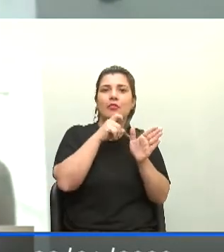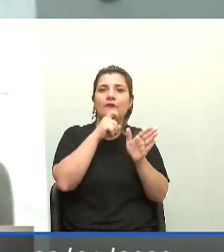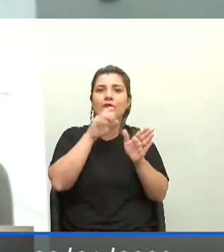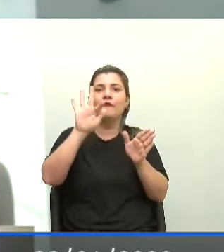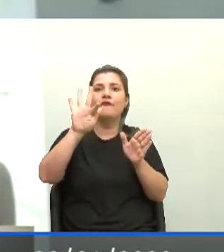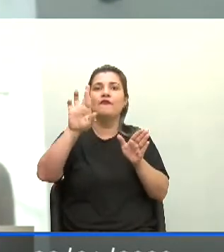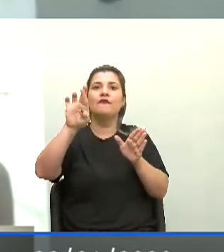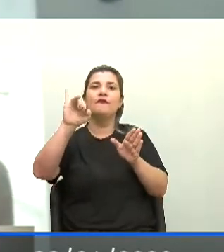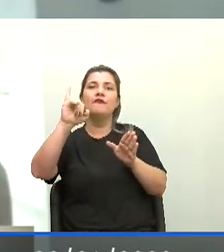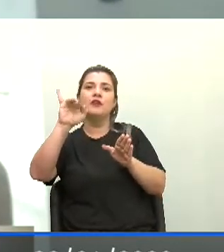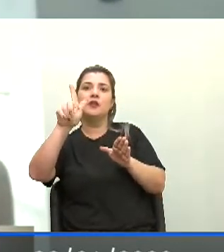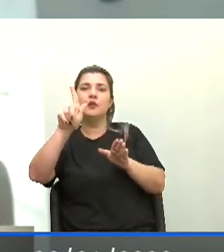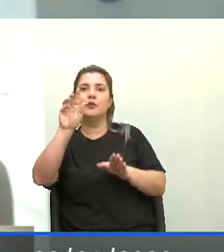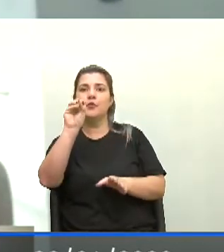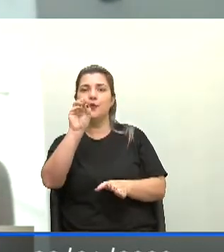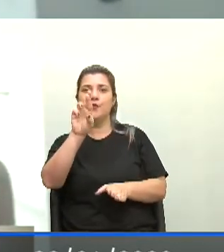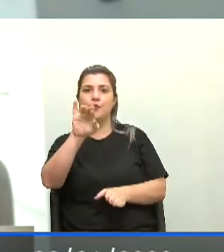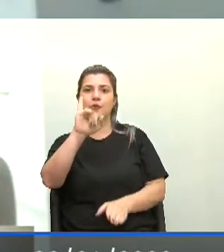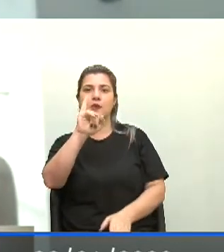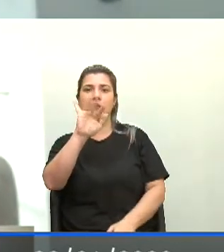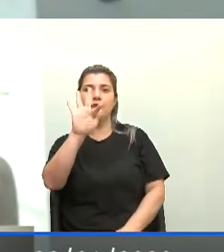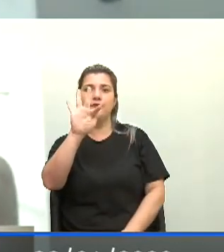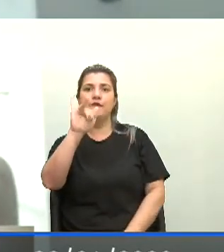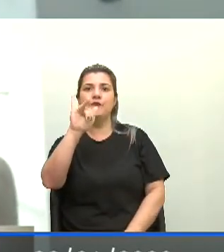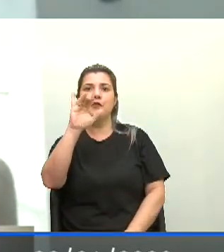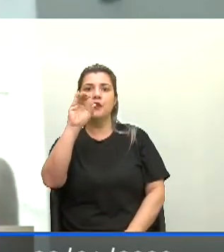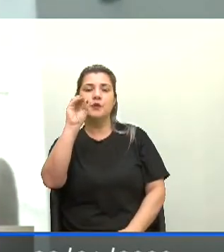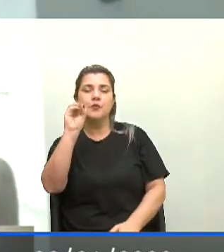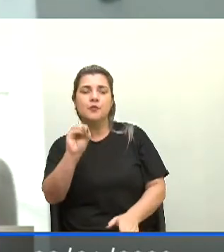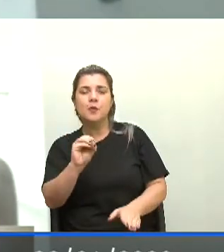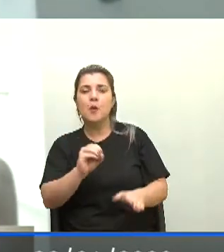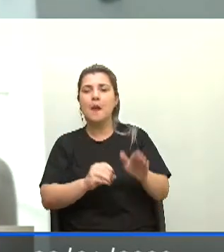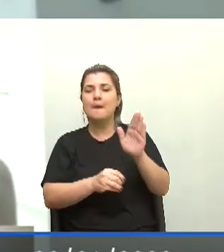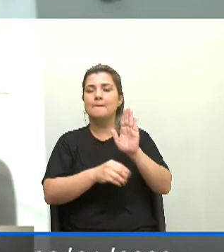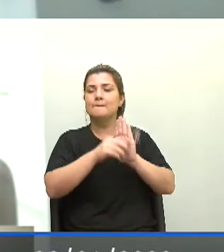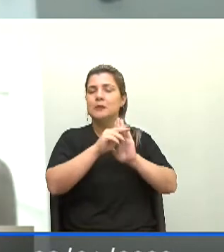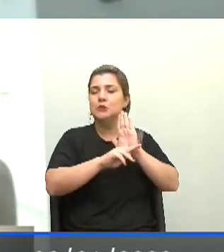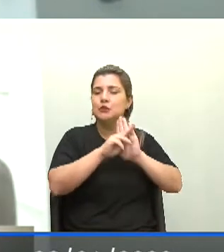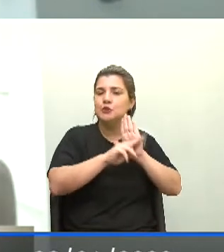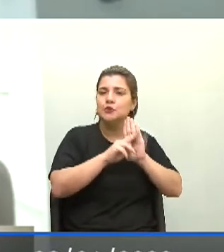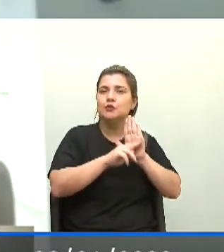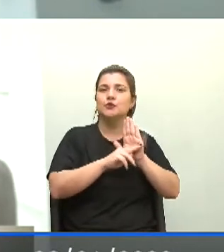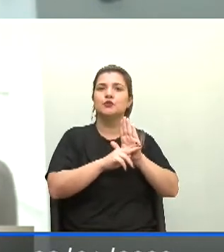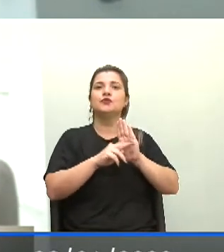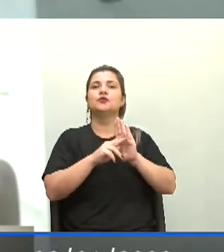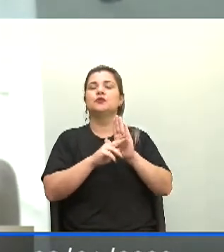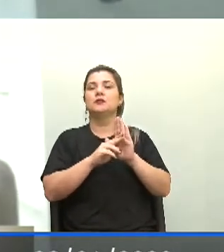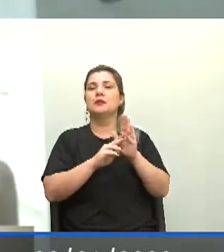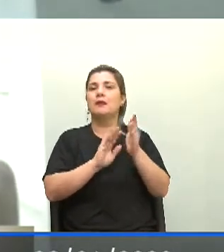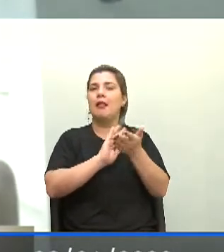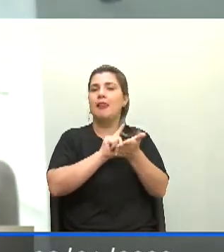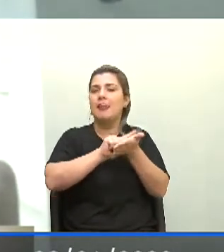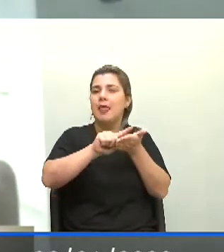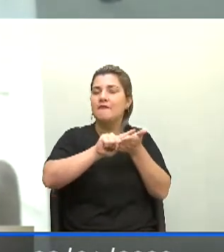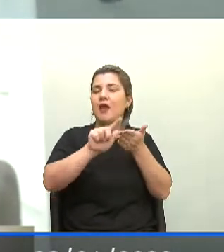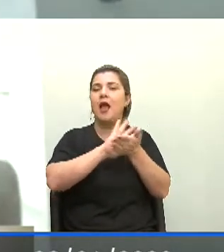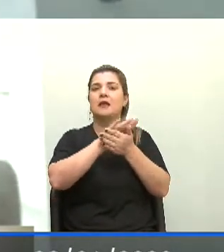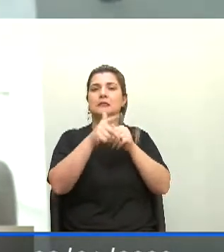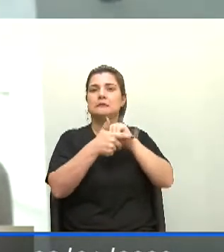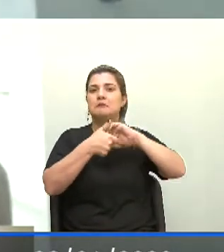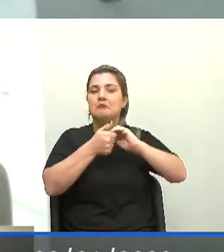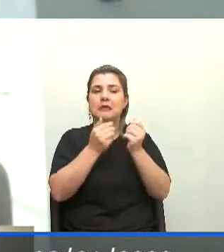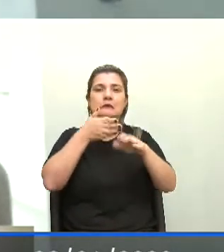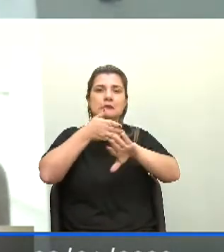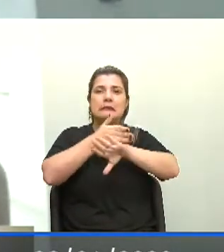de temperatura, a febre, né? A questão de lavar as mãos ali, a higienização das mãos na entrada, o distanciamento